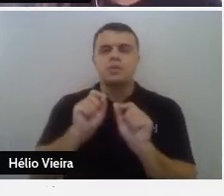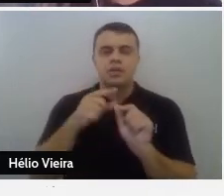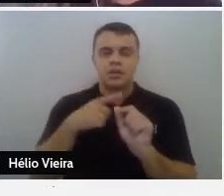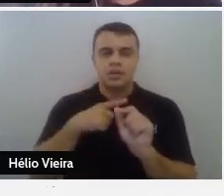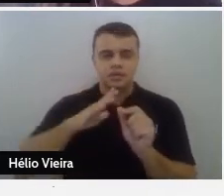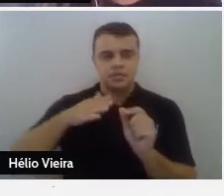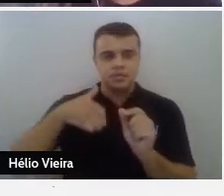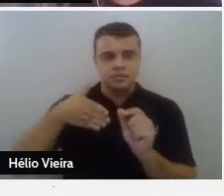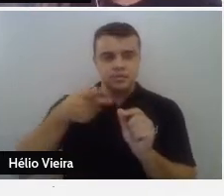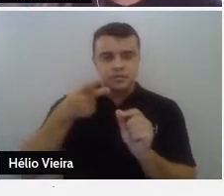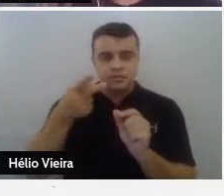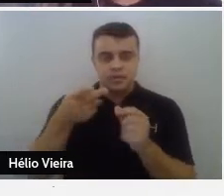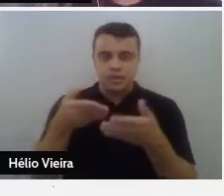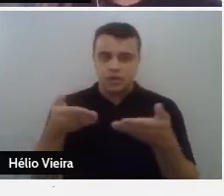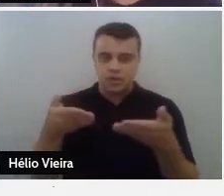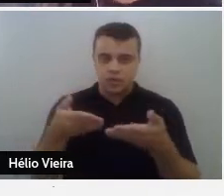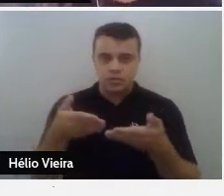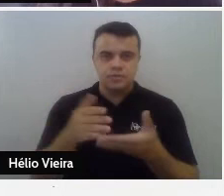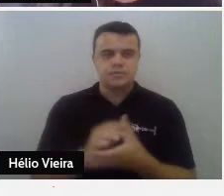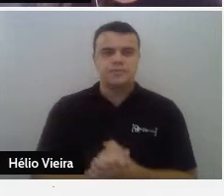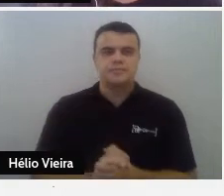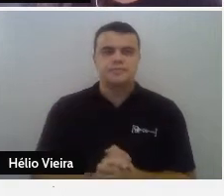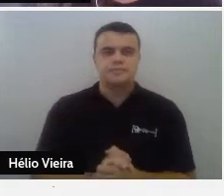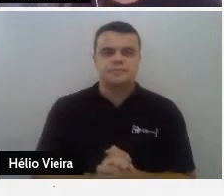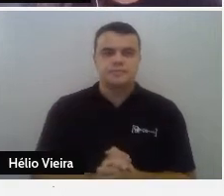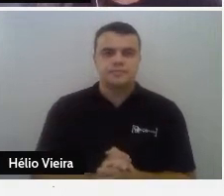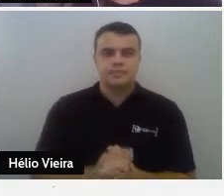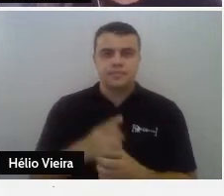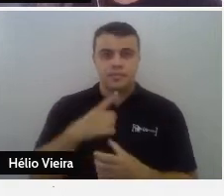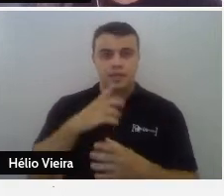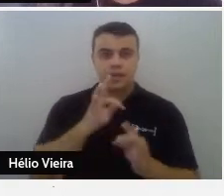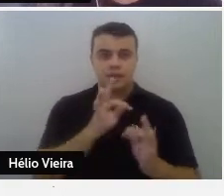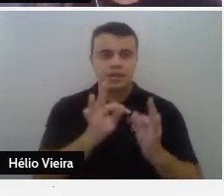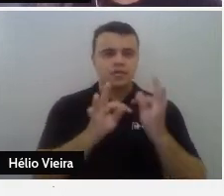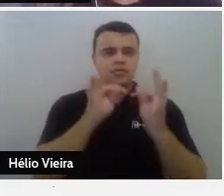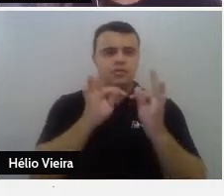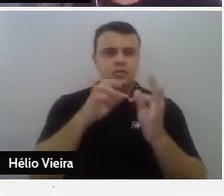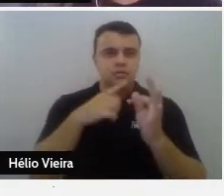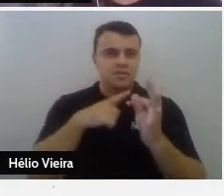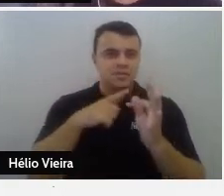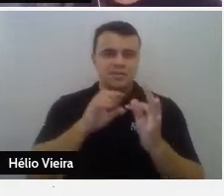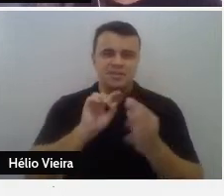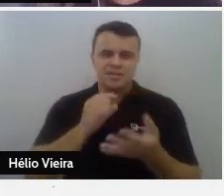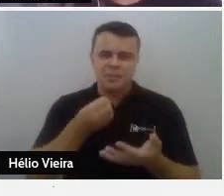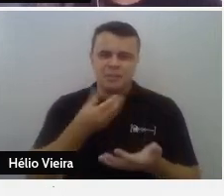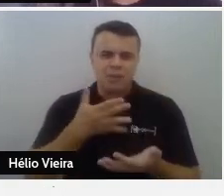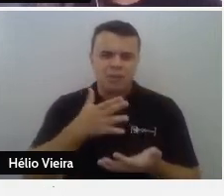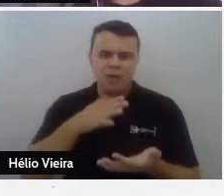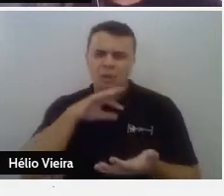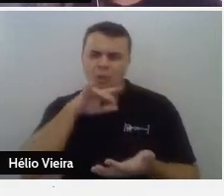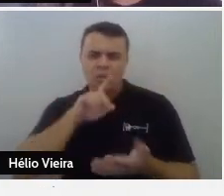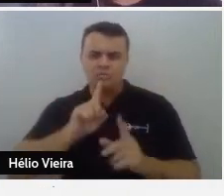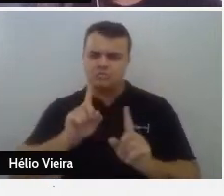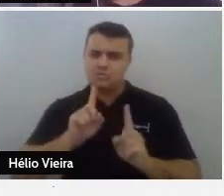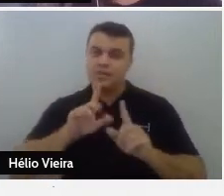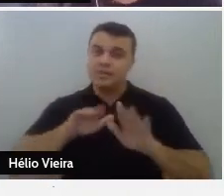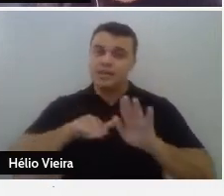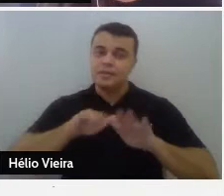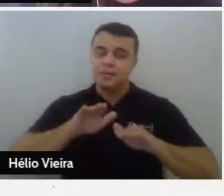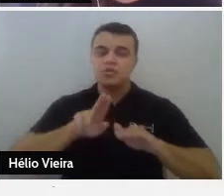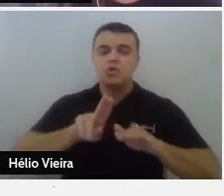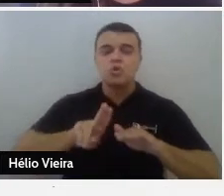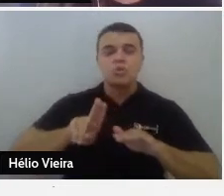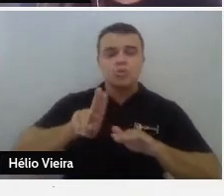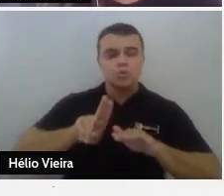vai falar hoje, né? Que as tecnologias não são boas ou más, depende do uso